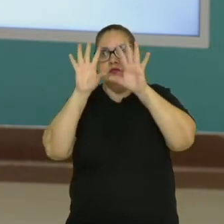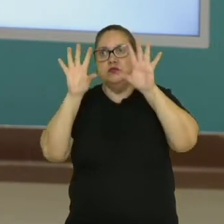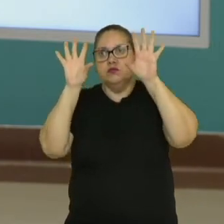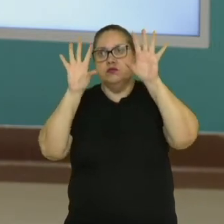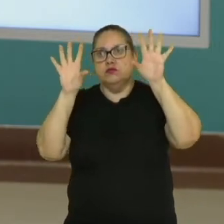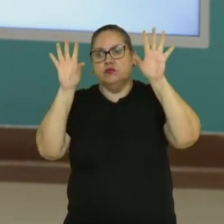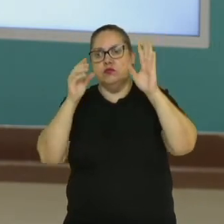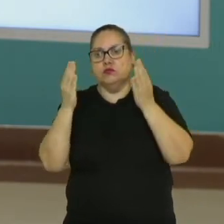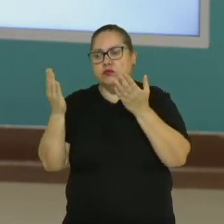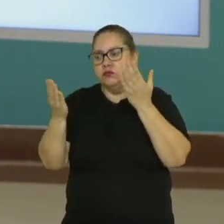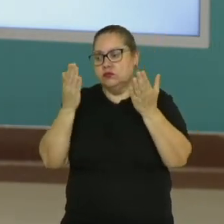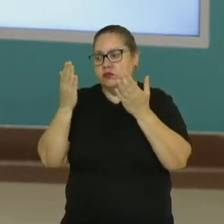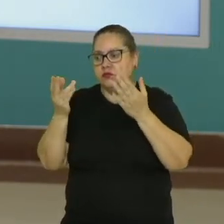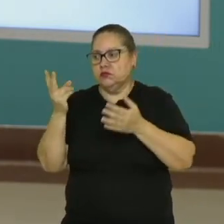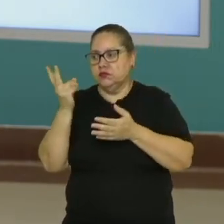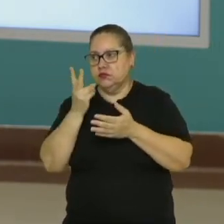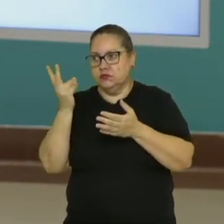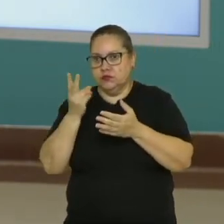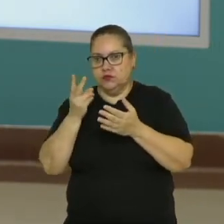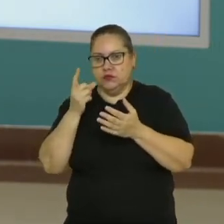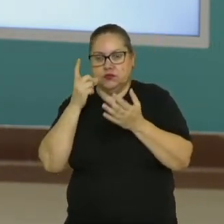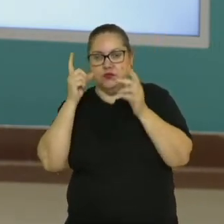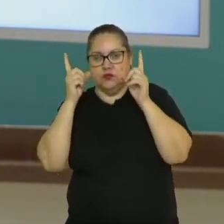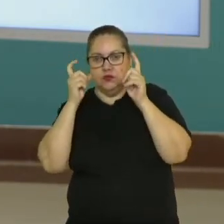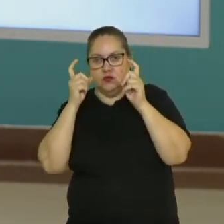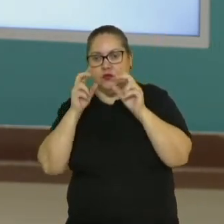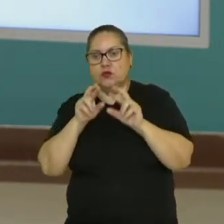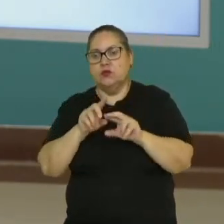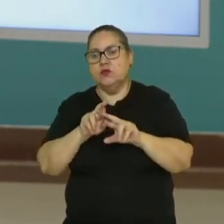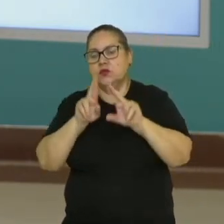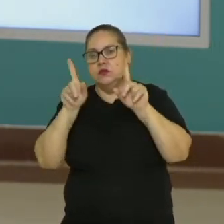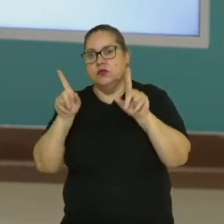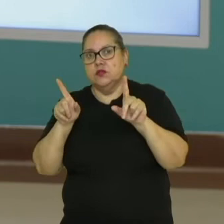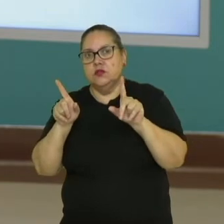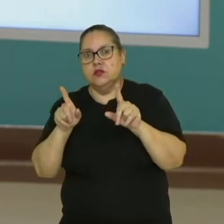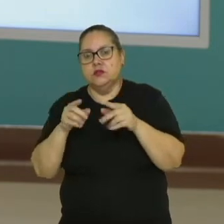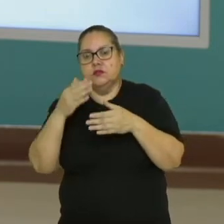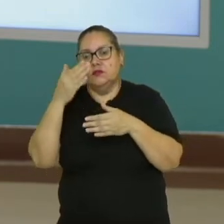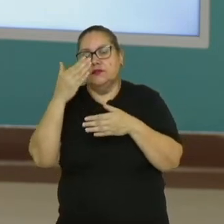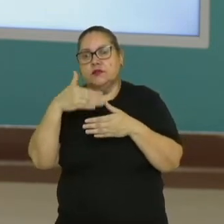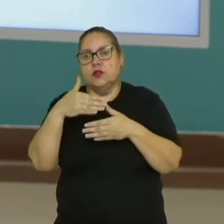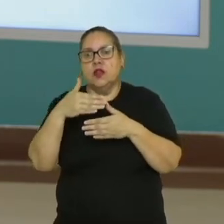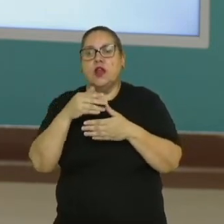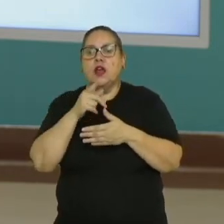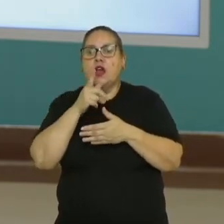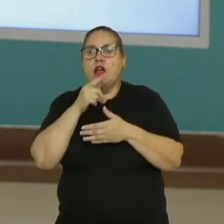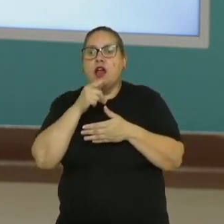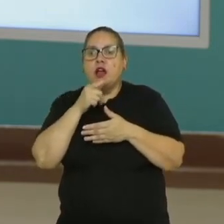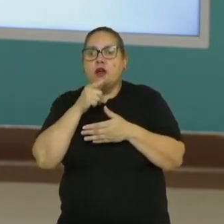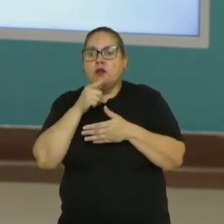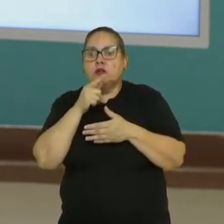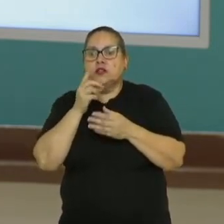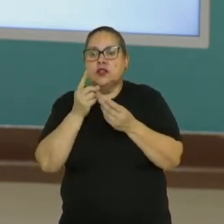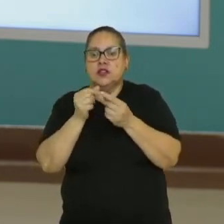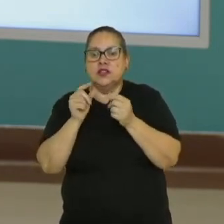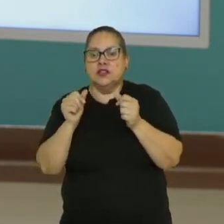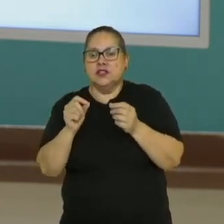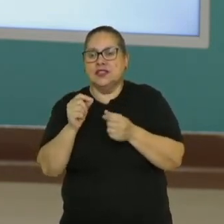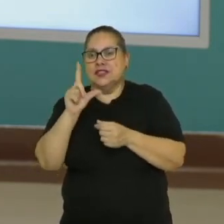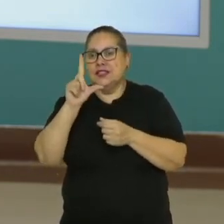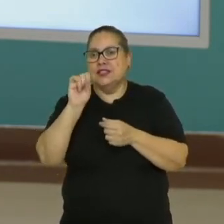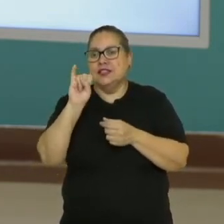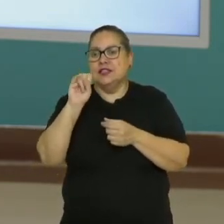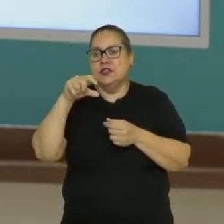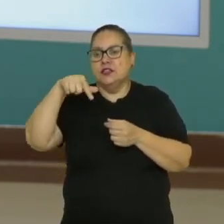nós comparamos aquelas duas imagens? Uma diferença é a presença da água no estado líquido na Terra